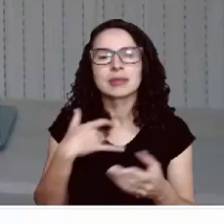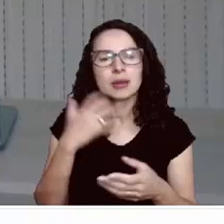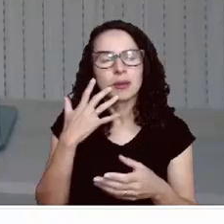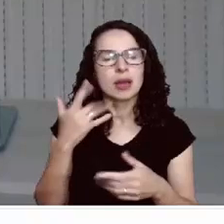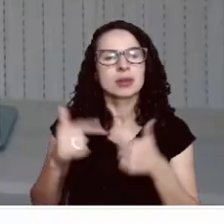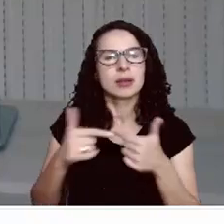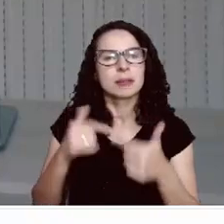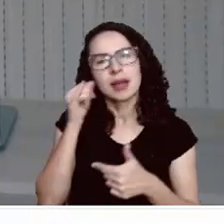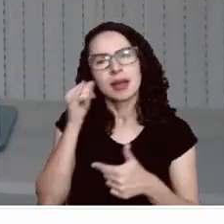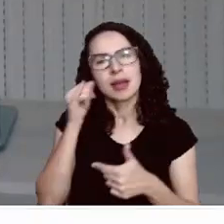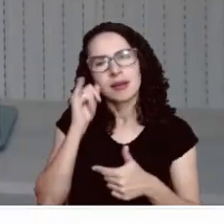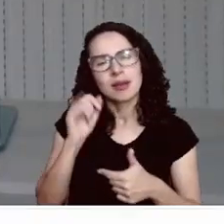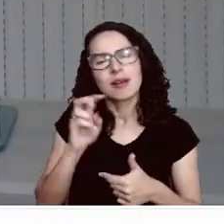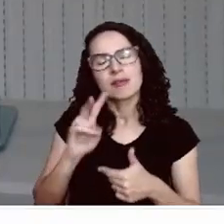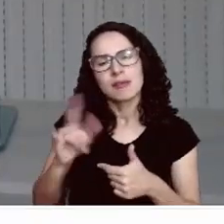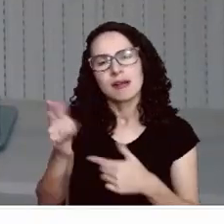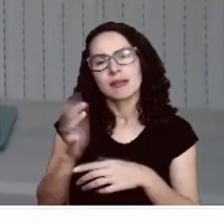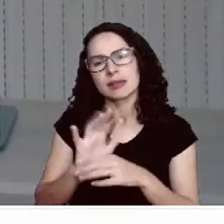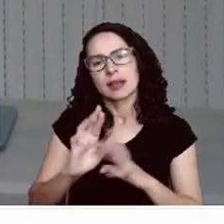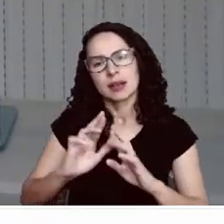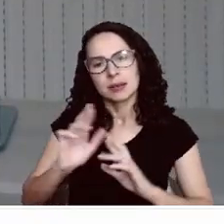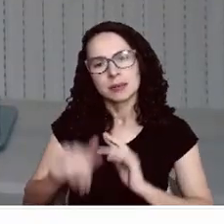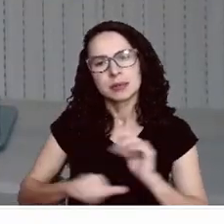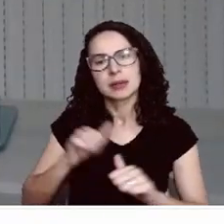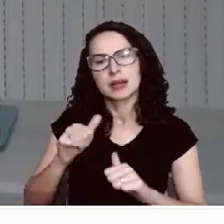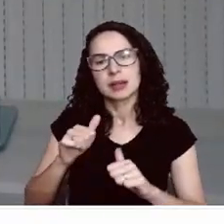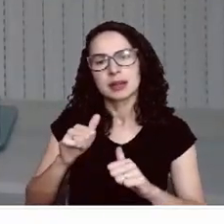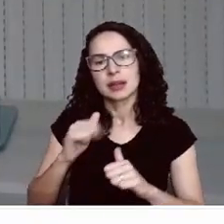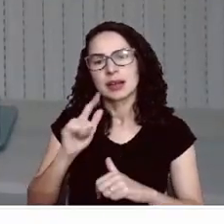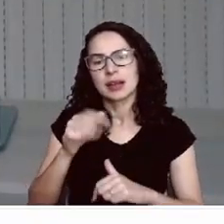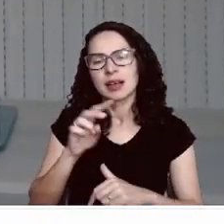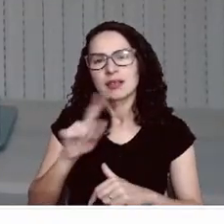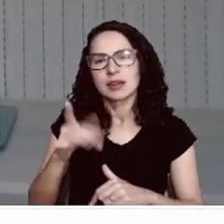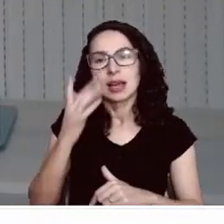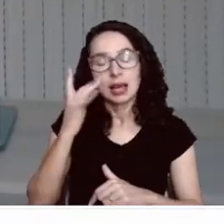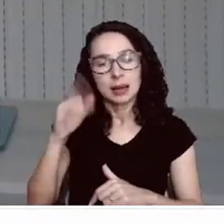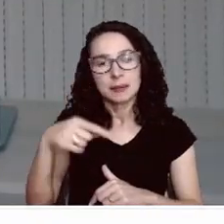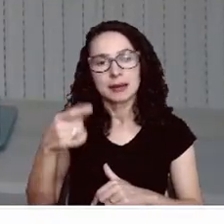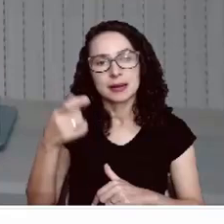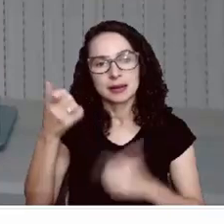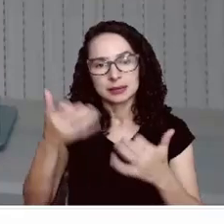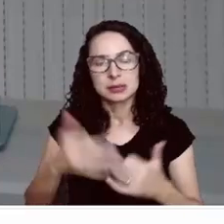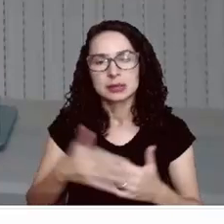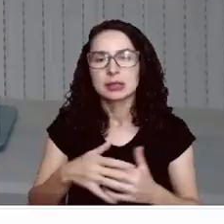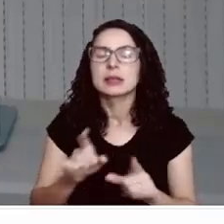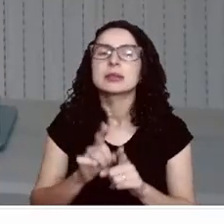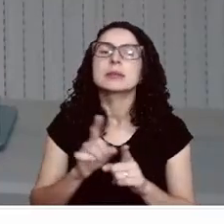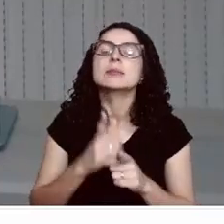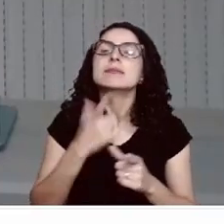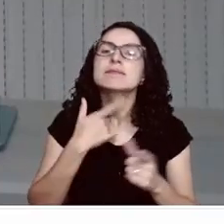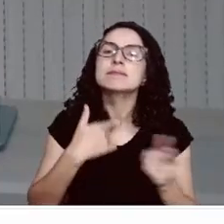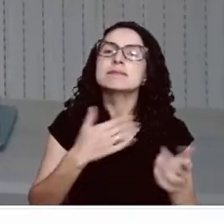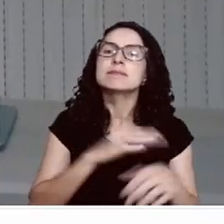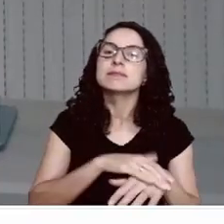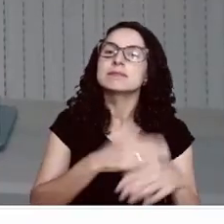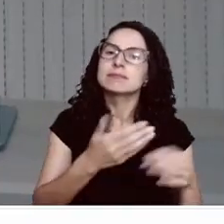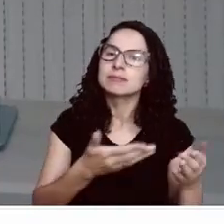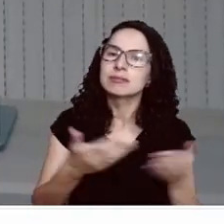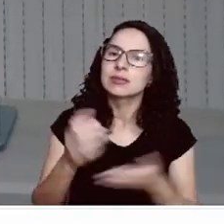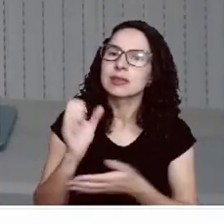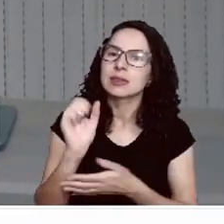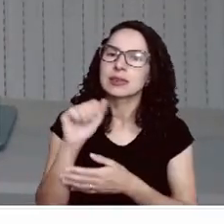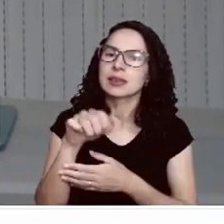essa diferença, né? Isso é algo que a gente vai abordar amanhã. Gostaria de convidar o Sander, se fosse